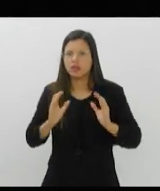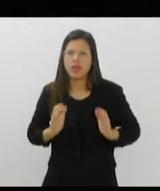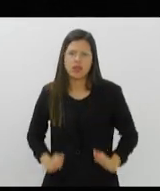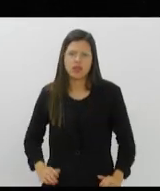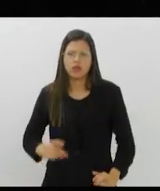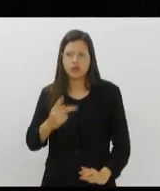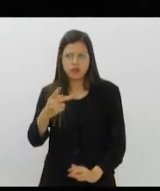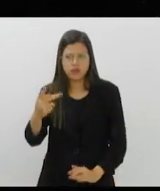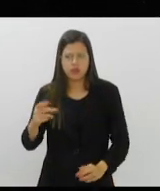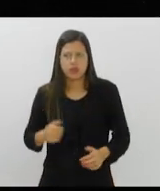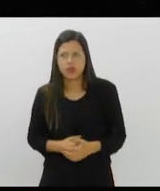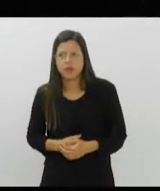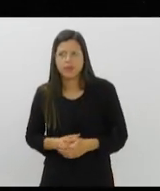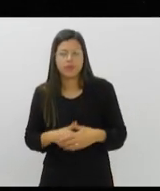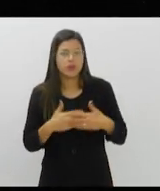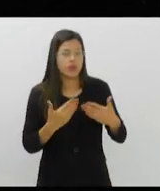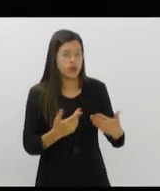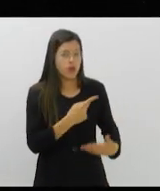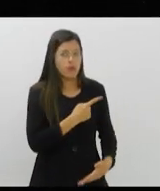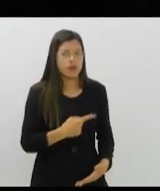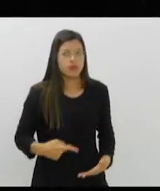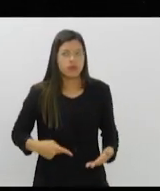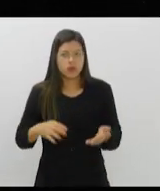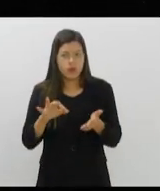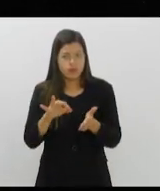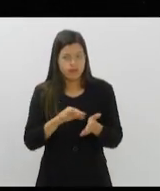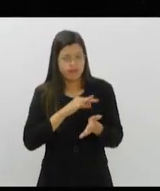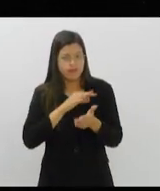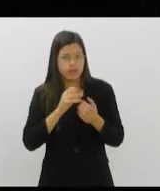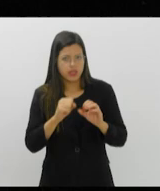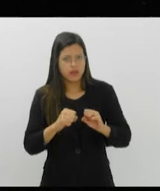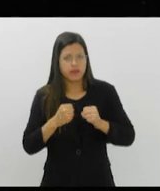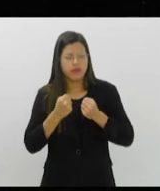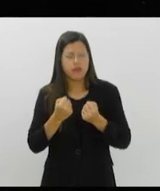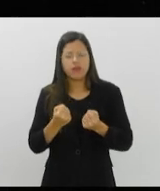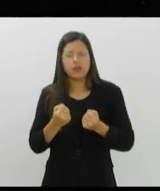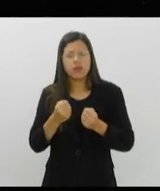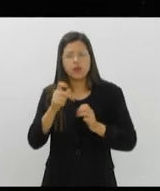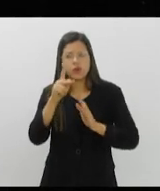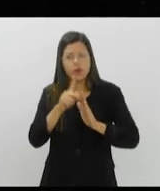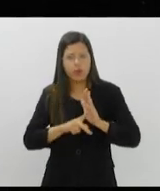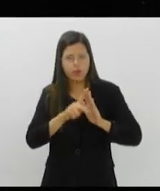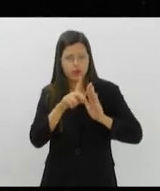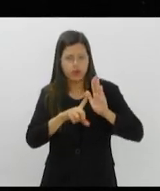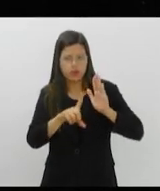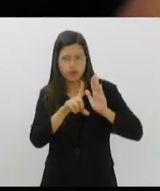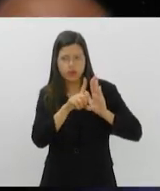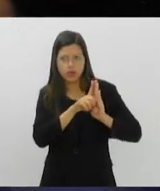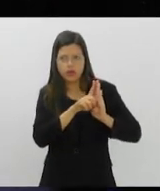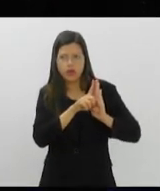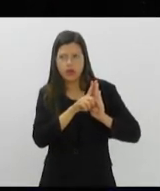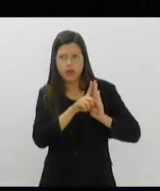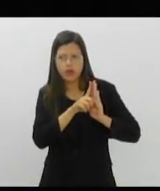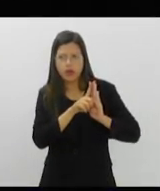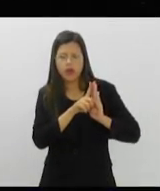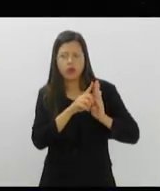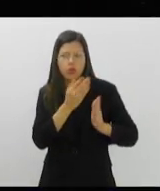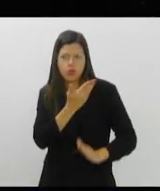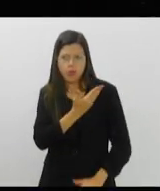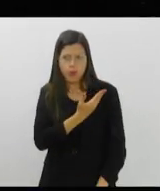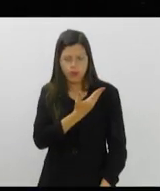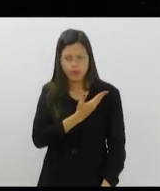Bem, presidente, eu me inscrevi aqui para defender o projeto de lei do meu